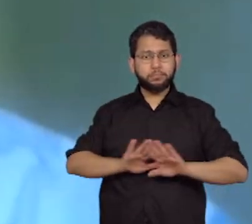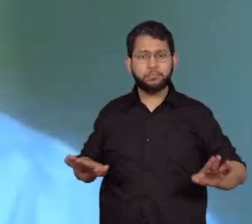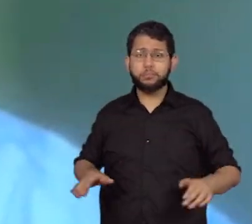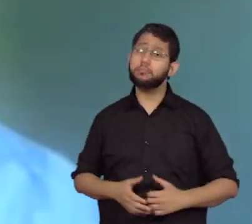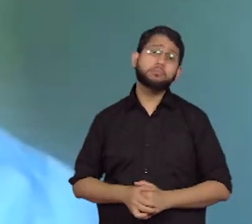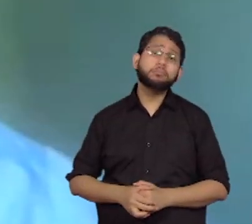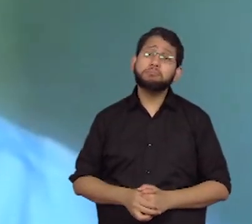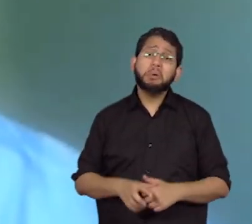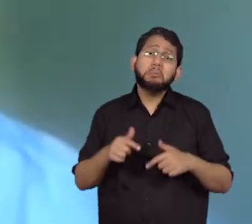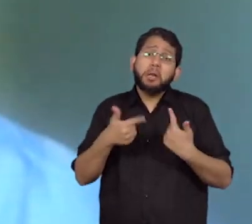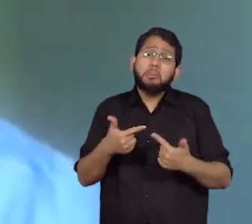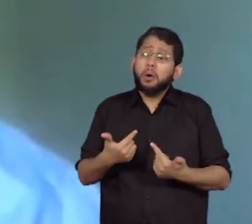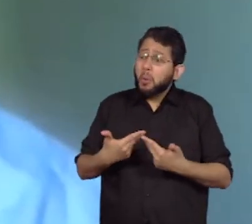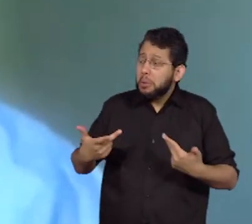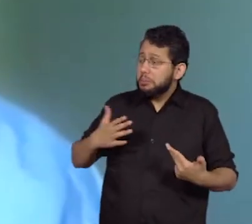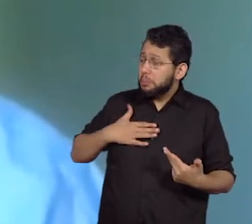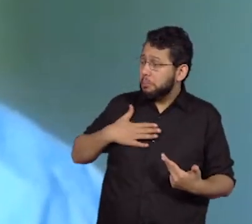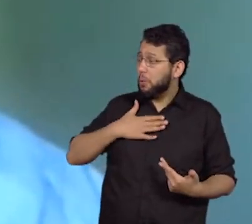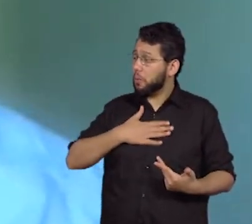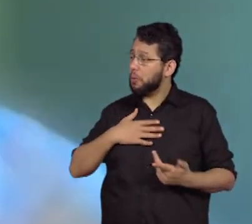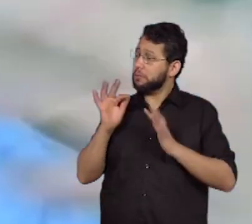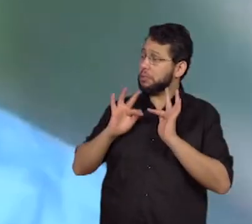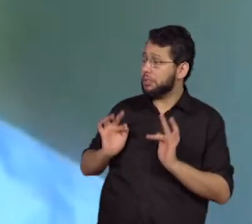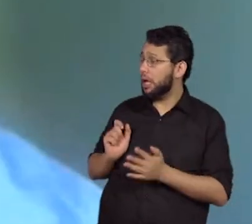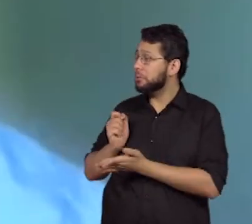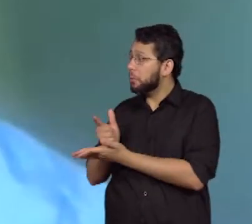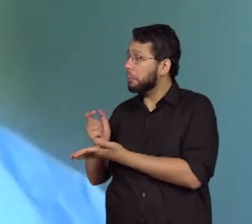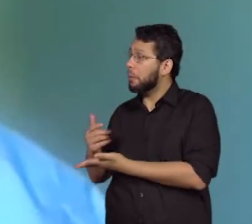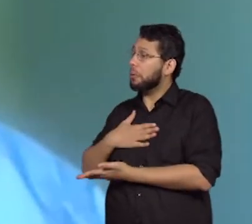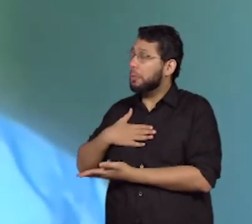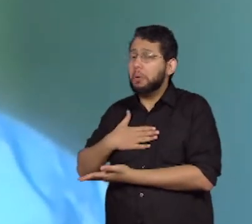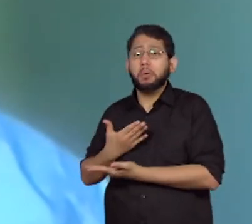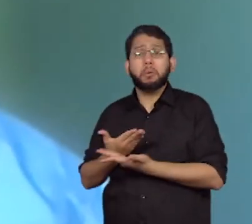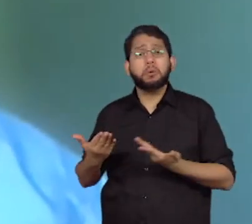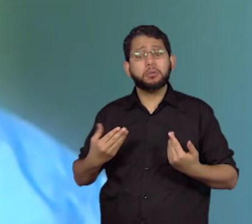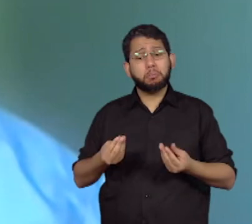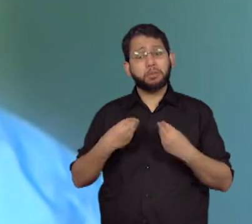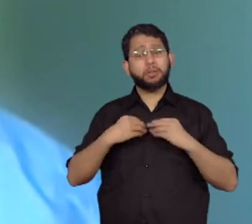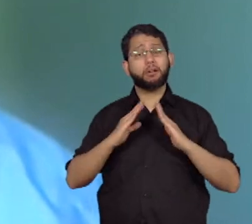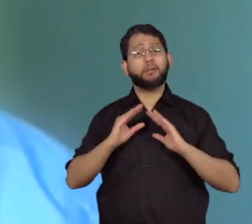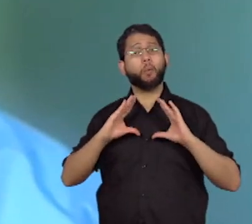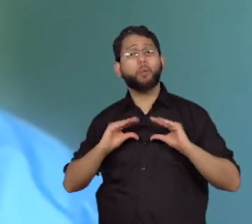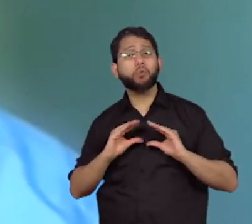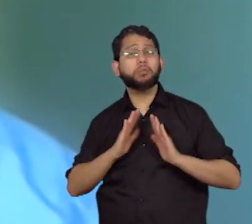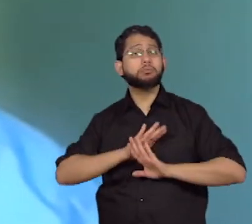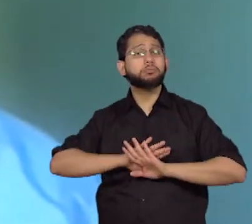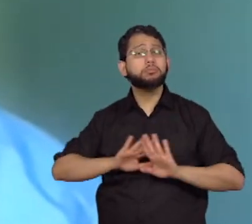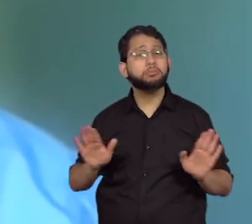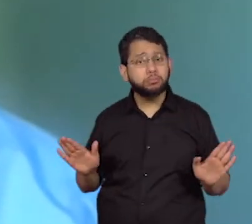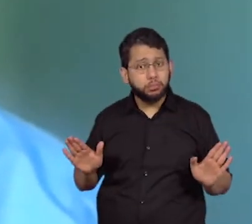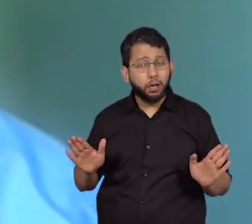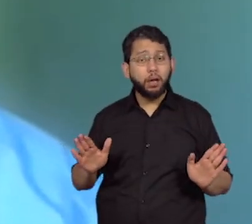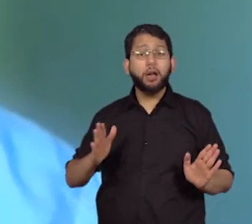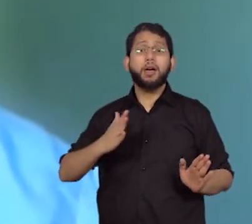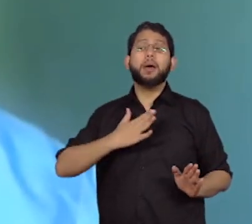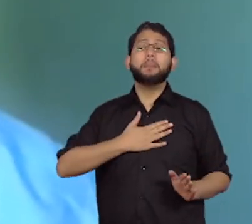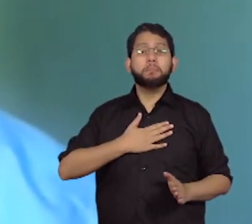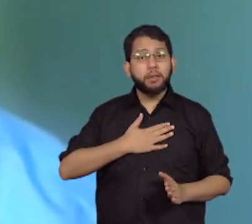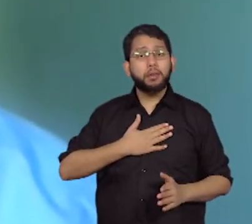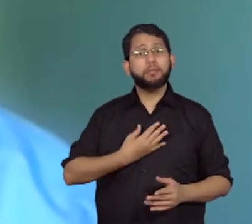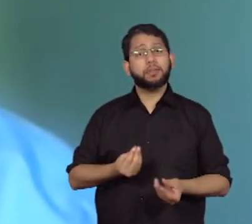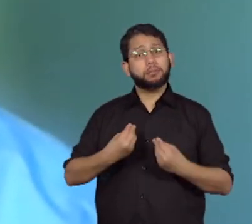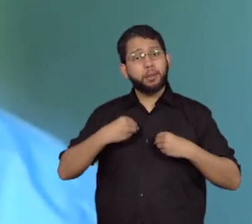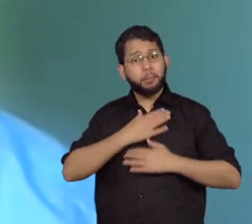conseguir ter as coisas que me trazem felicidade, que me dão conforto. Então, acho que esse é um